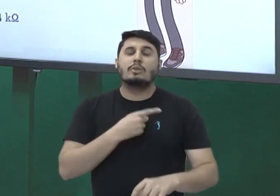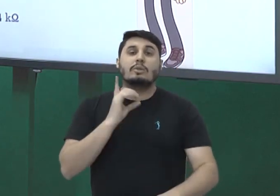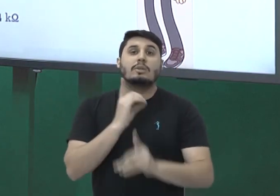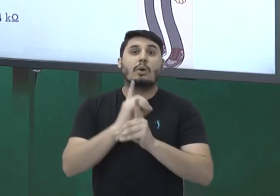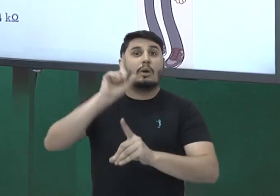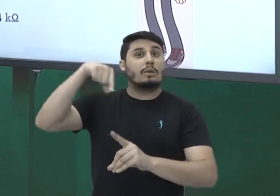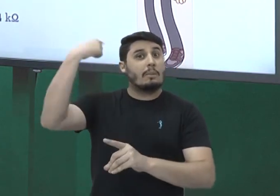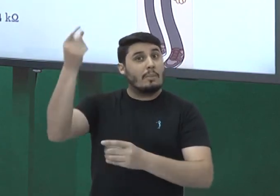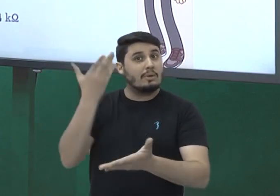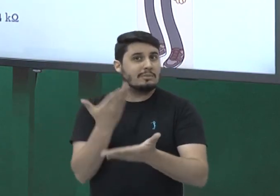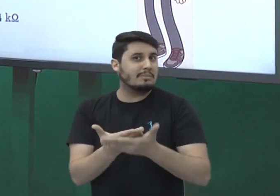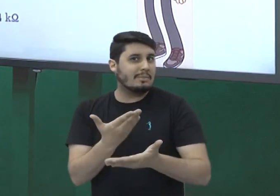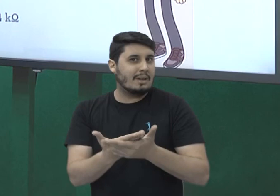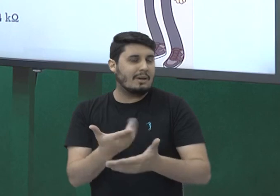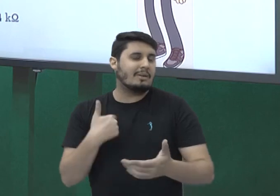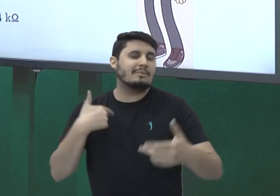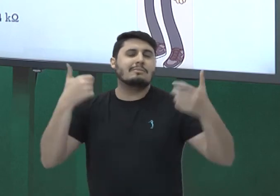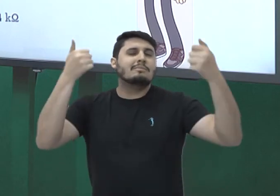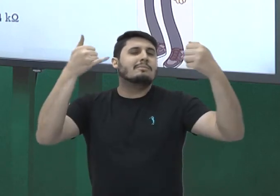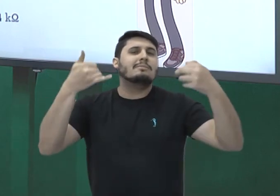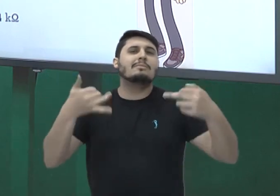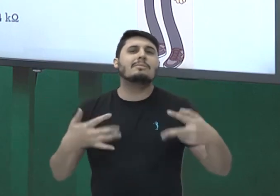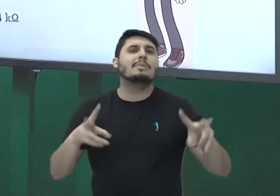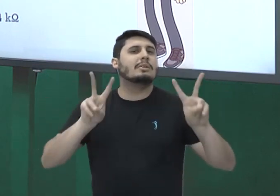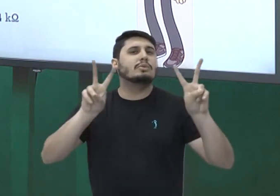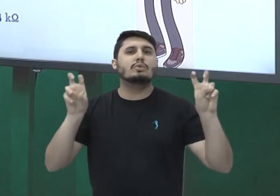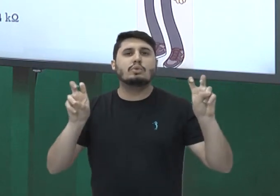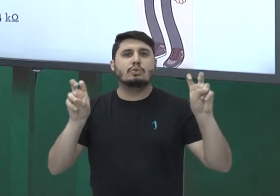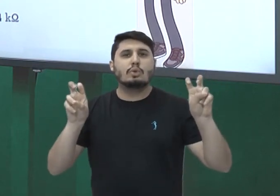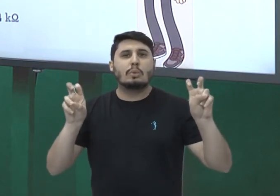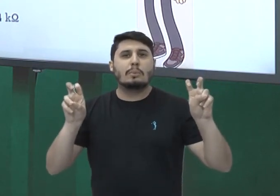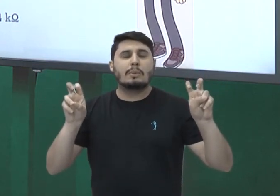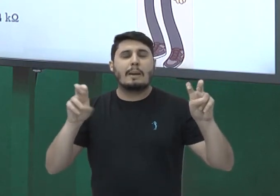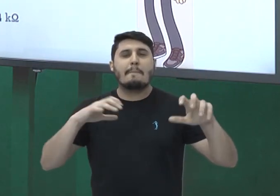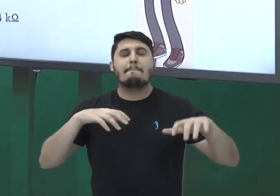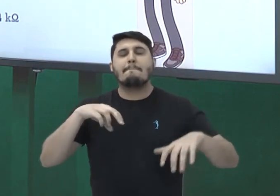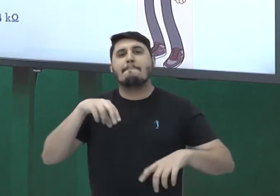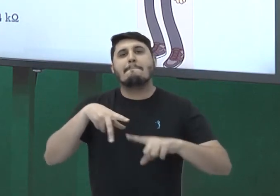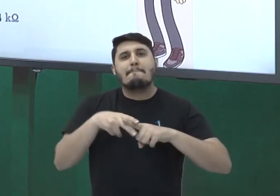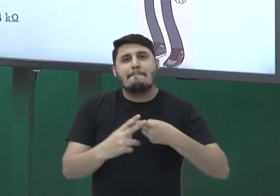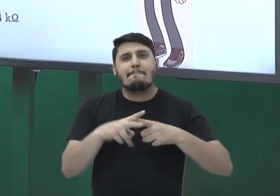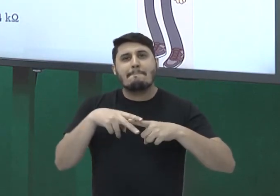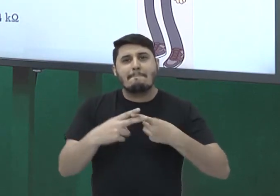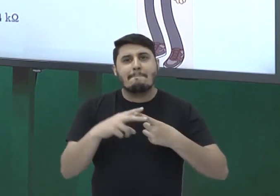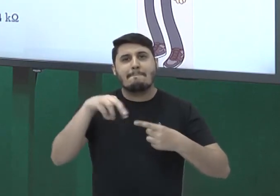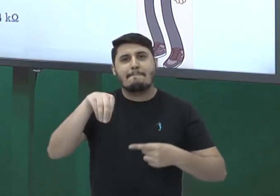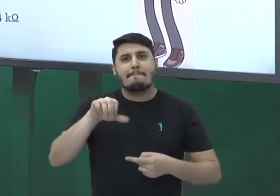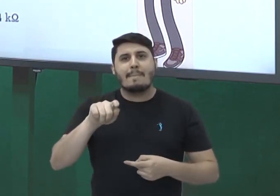onde iremos falar a respeito de mecânica. Então, fica aí, não se perde